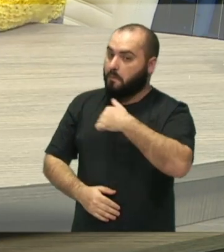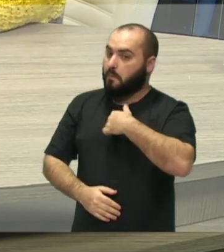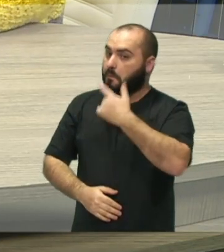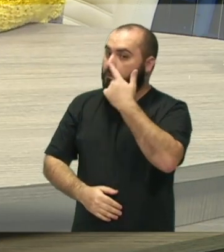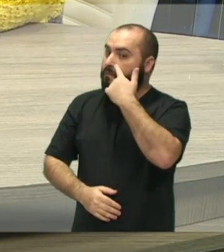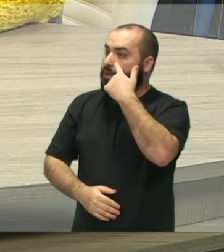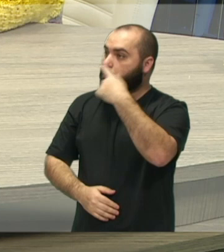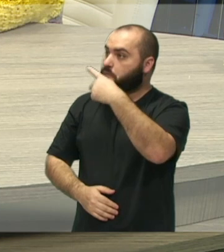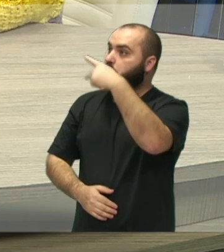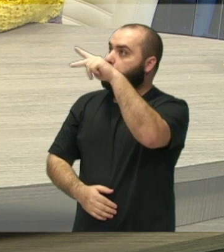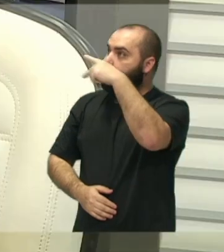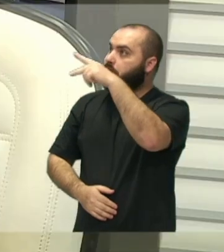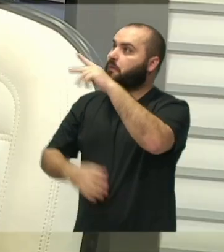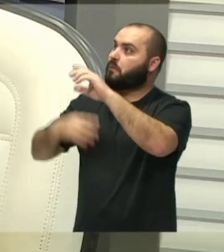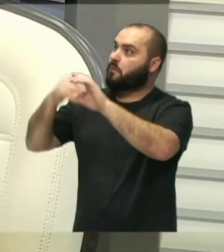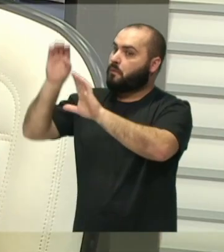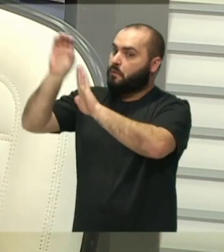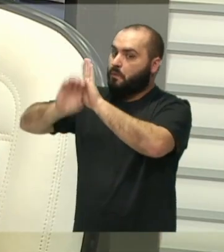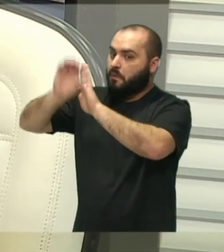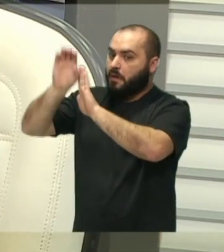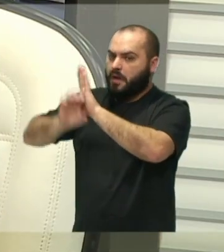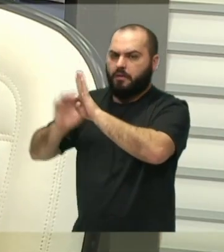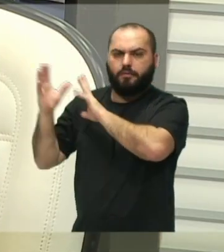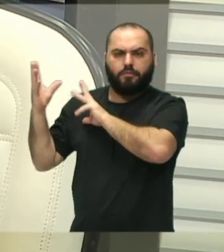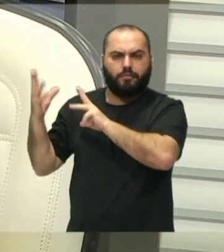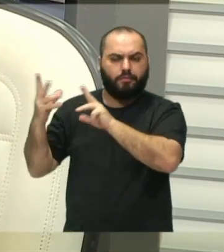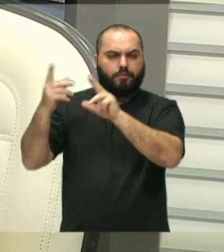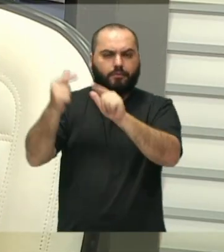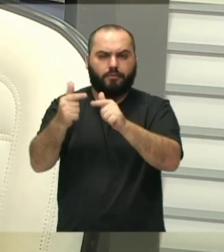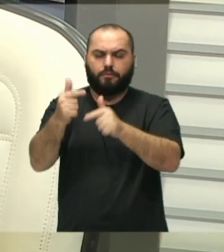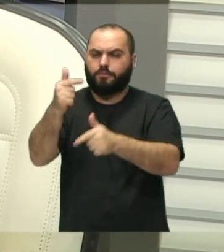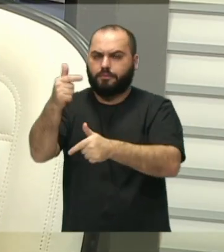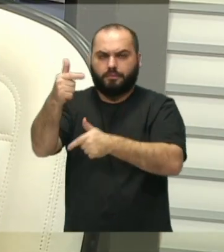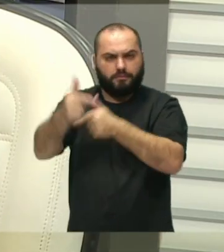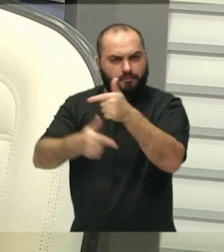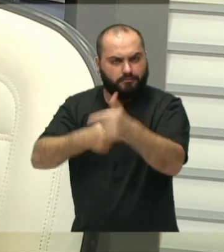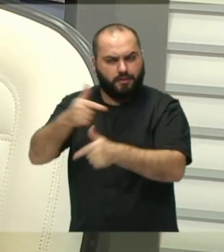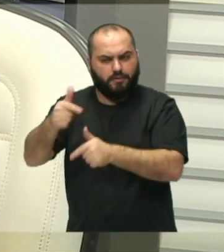e do preparo todo que foi feito para esses